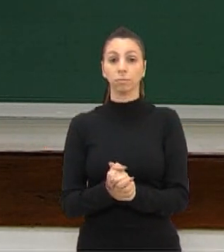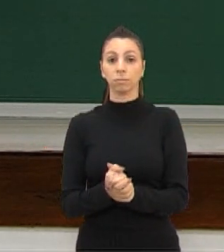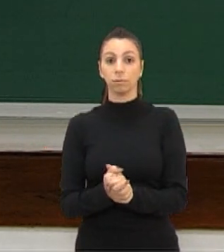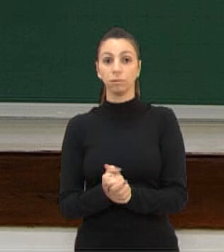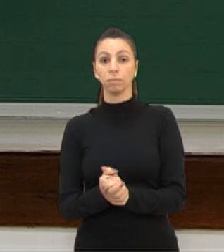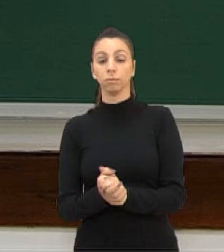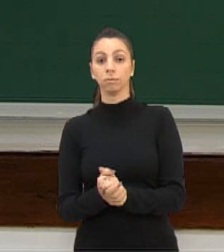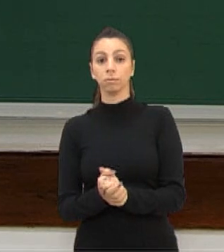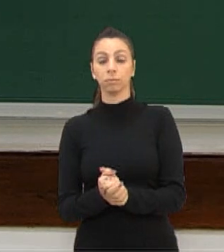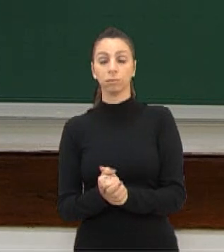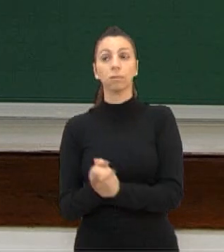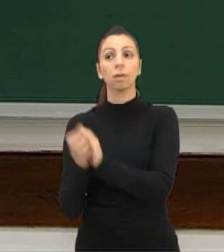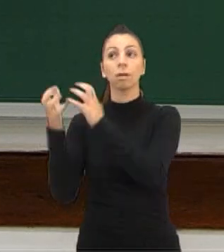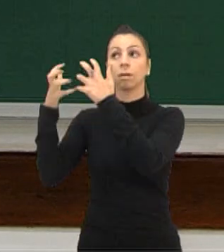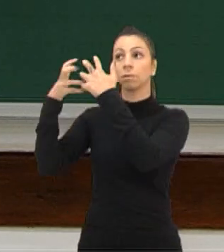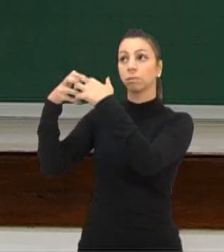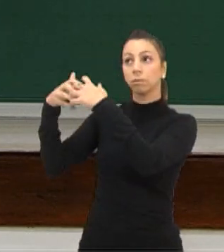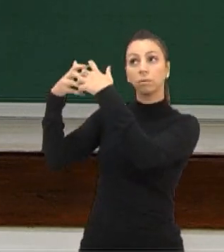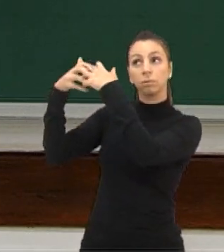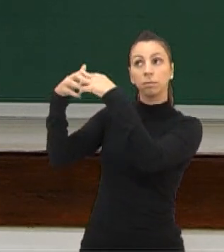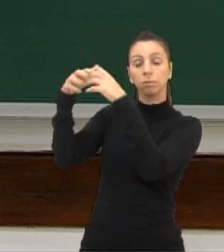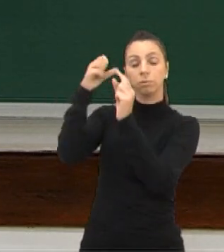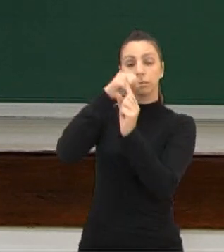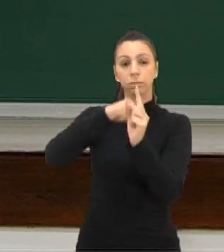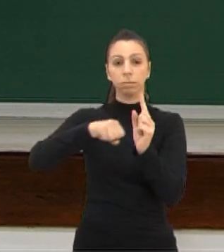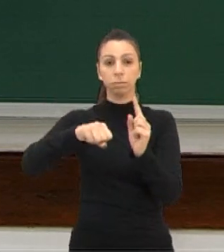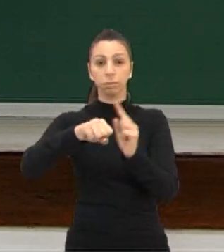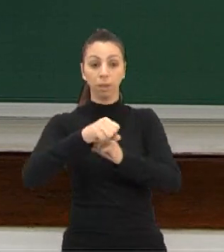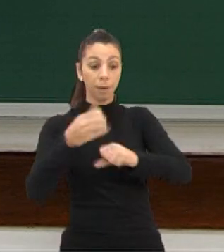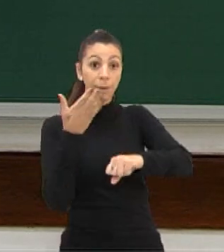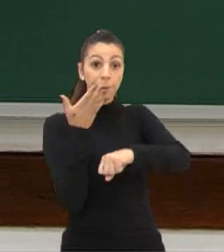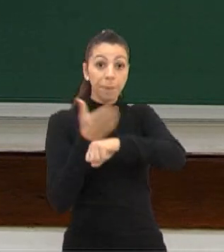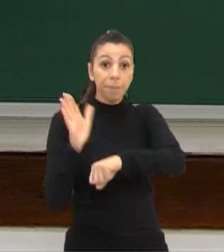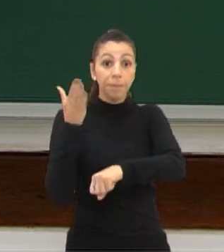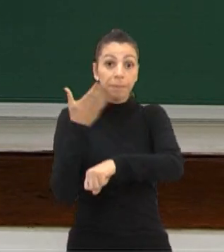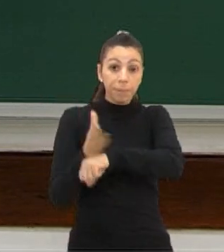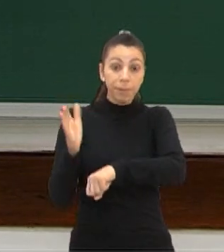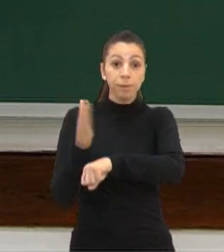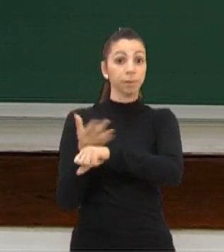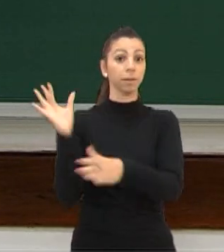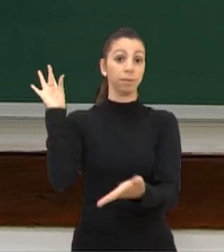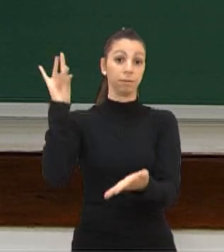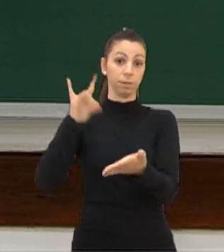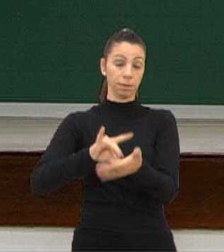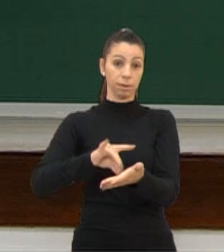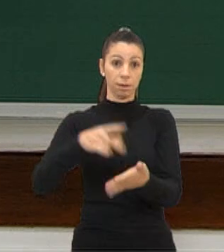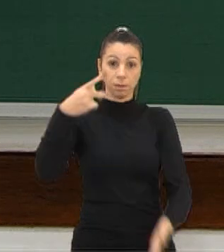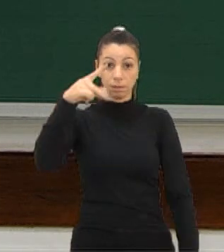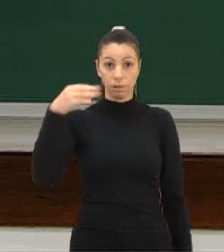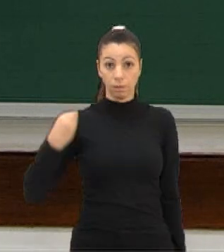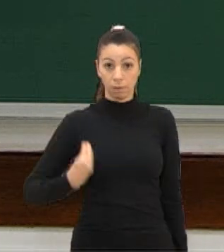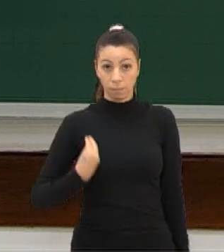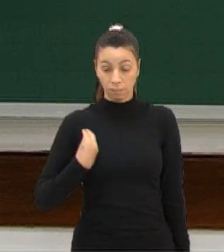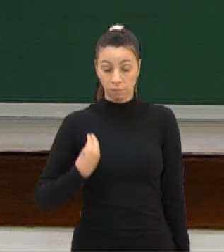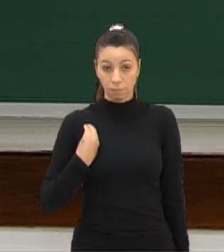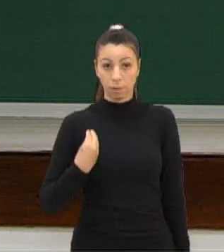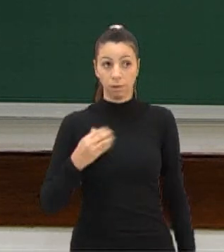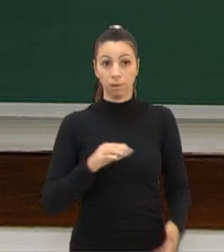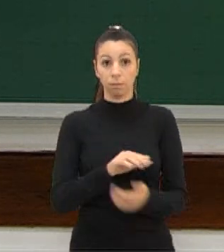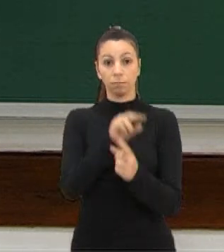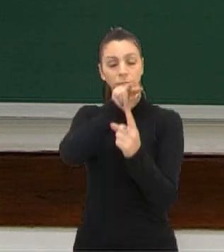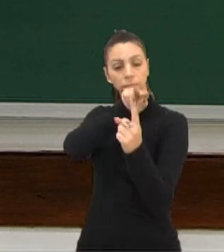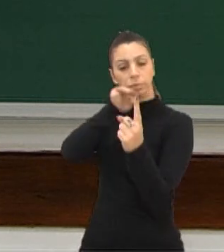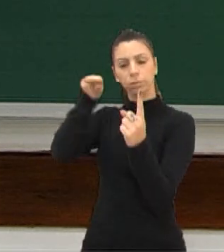ideia da imaginação sociológica, praticar essa imaginação sociológica na sua vida, olhar com um olhar